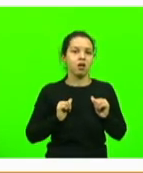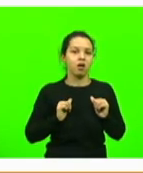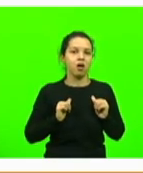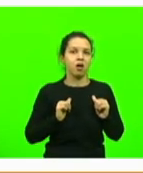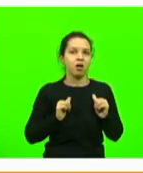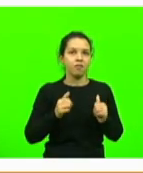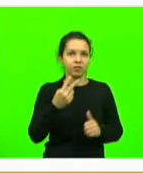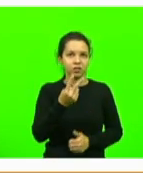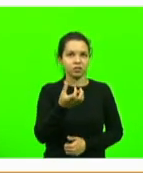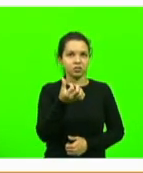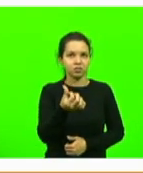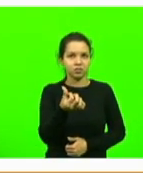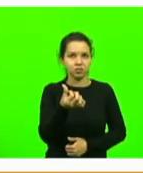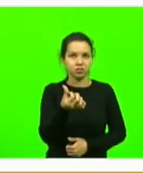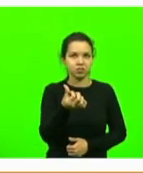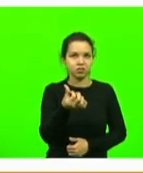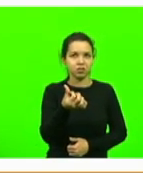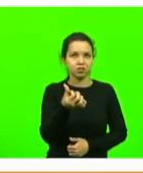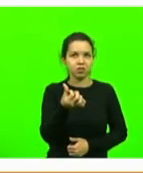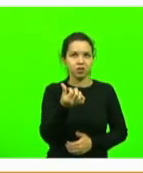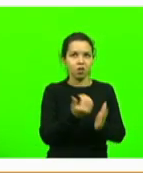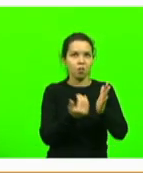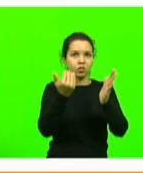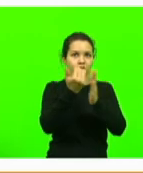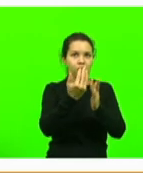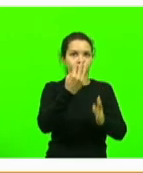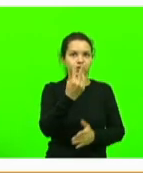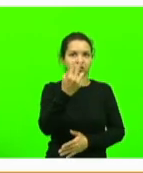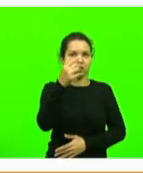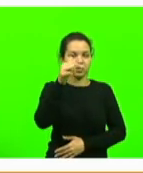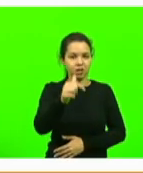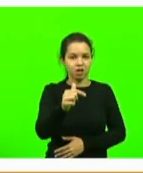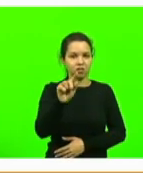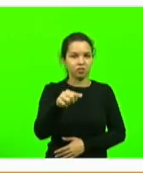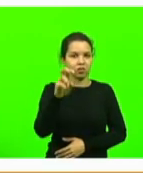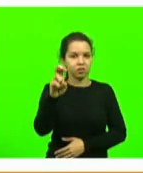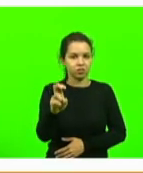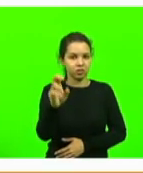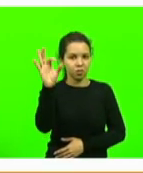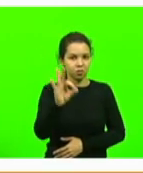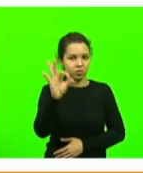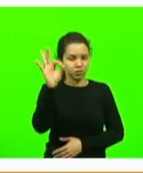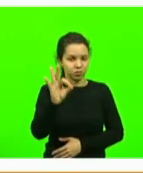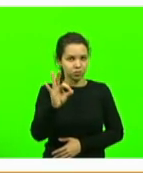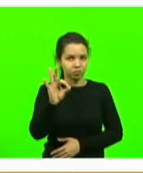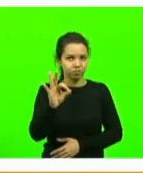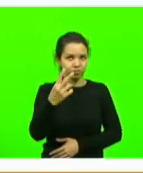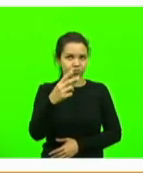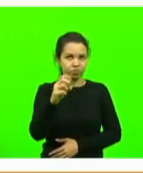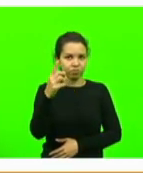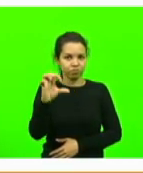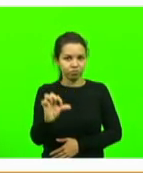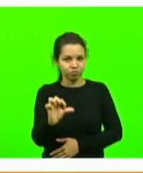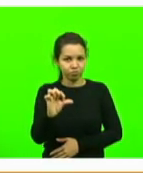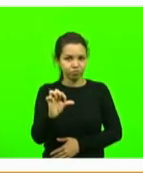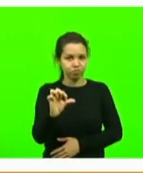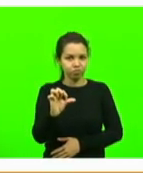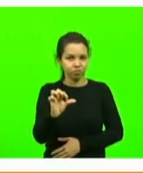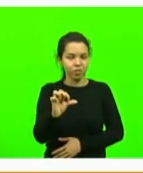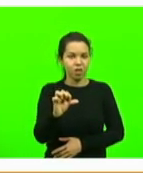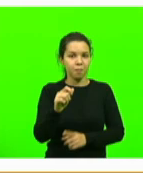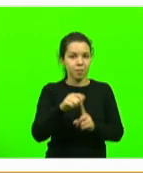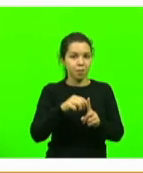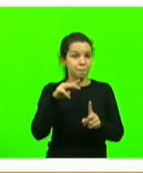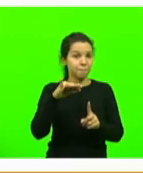cento e dezessete para 27 e meio em 2019 em Maio de 2020 faltou o trabalho para